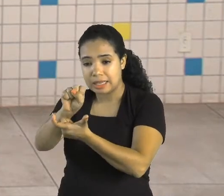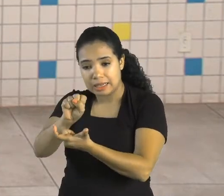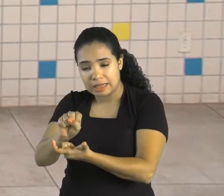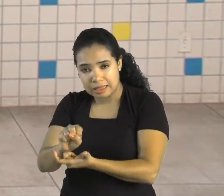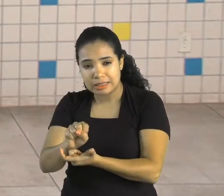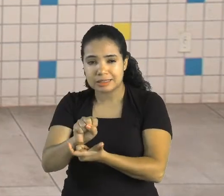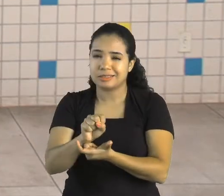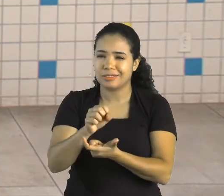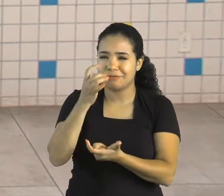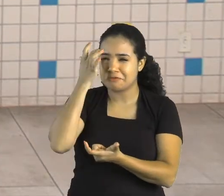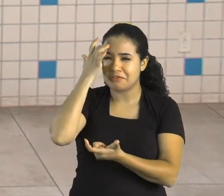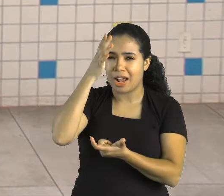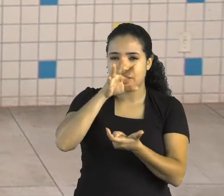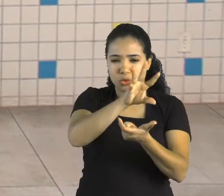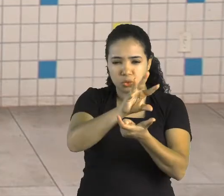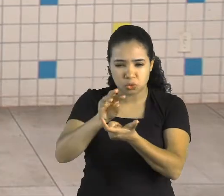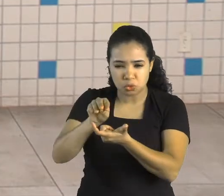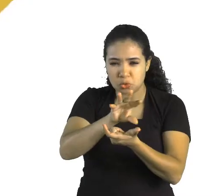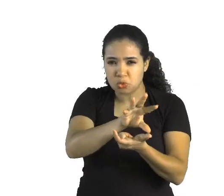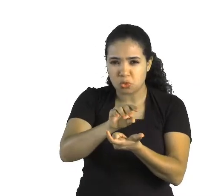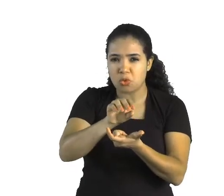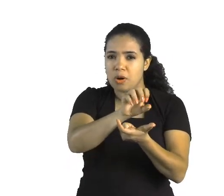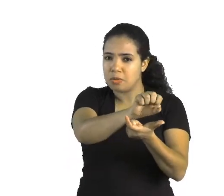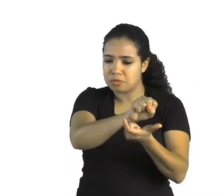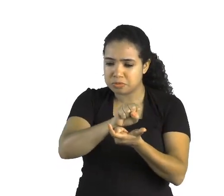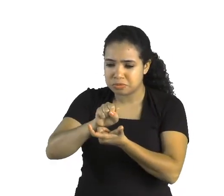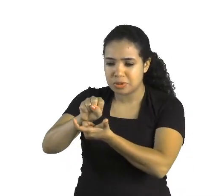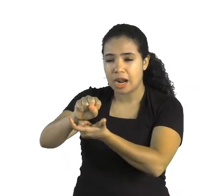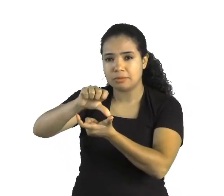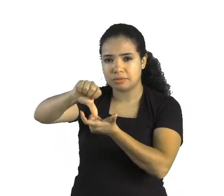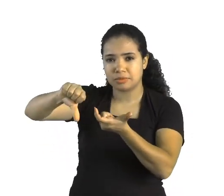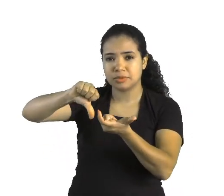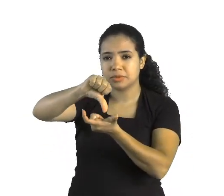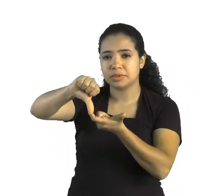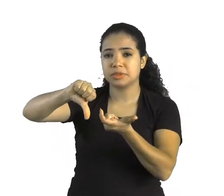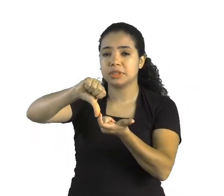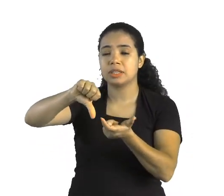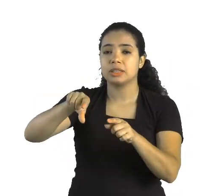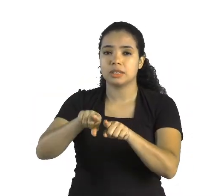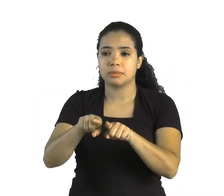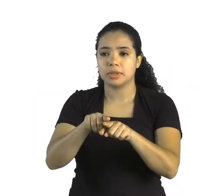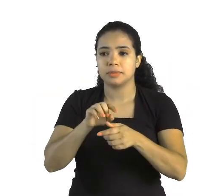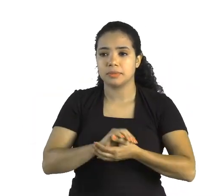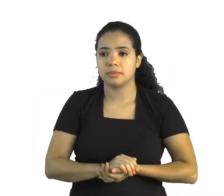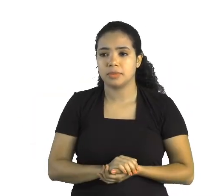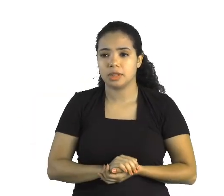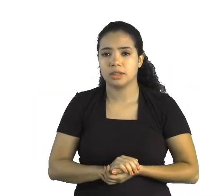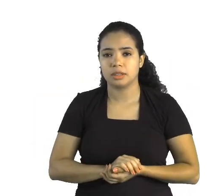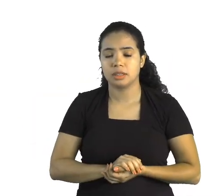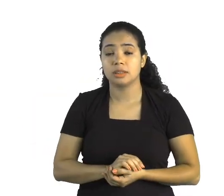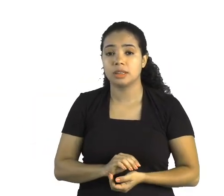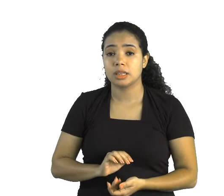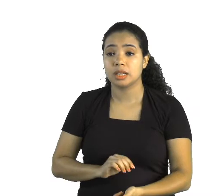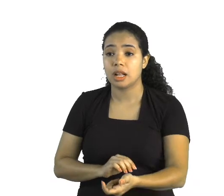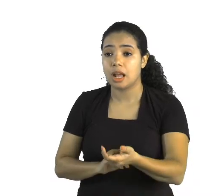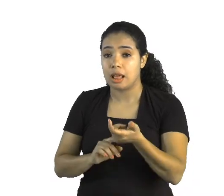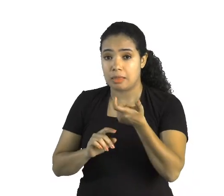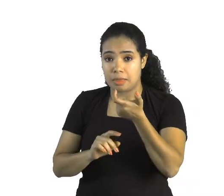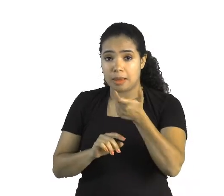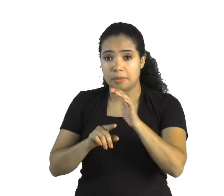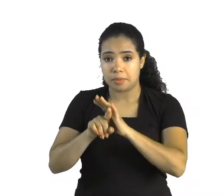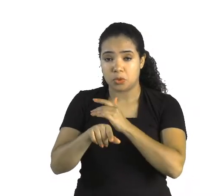dica é fácil. Vamos para a segunda dica. Nas palavras cujo sufixo